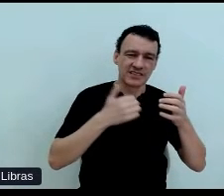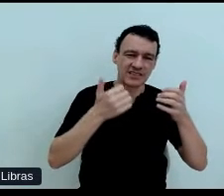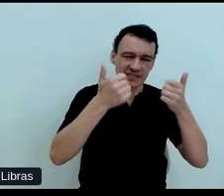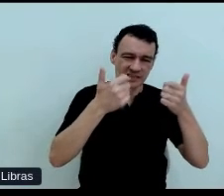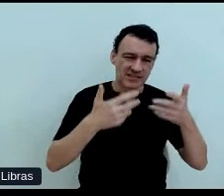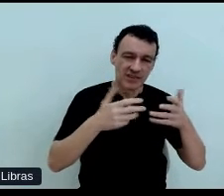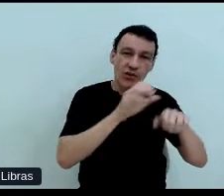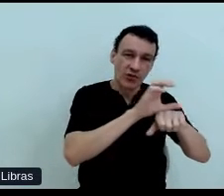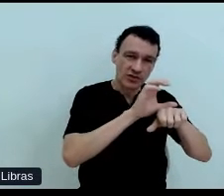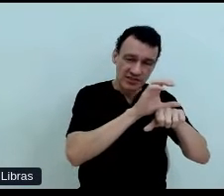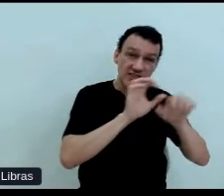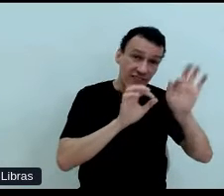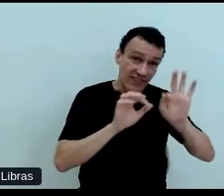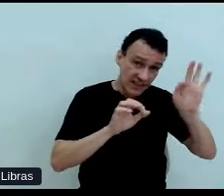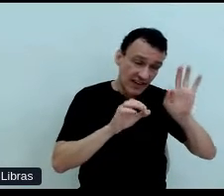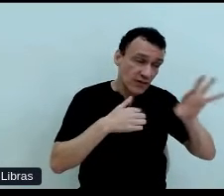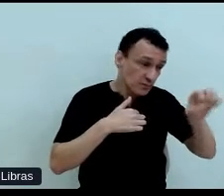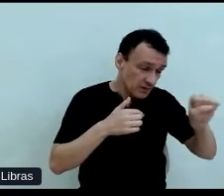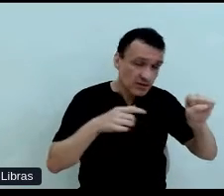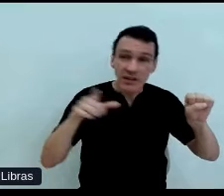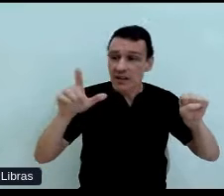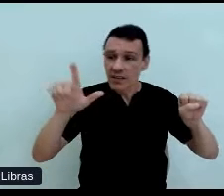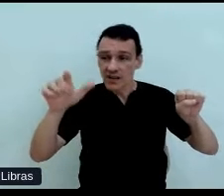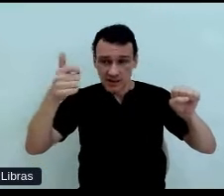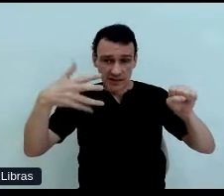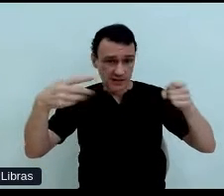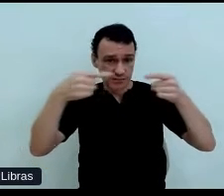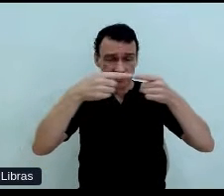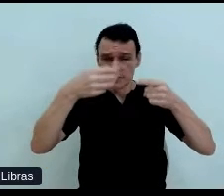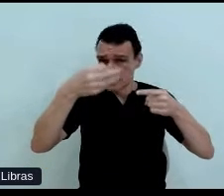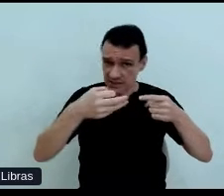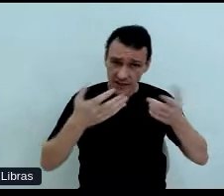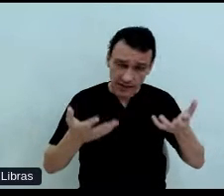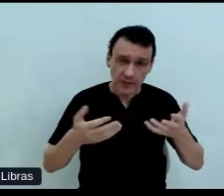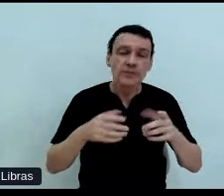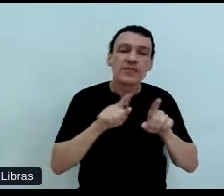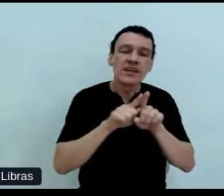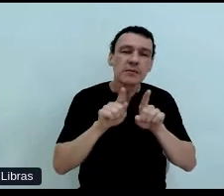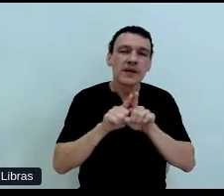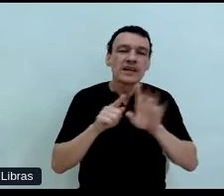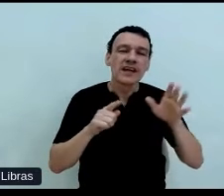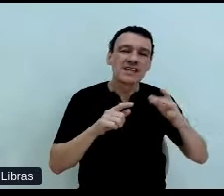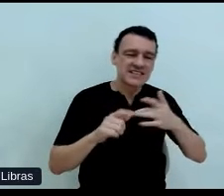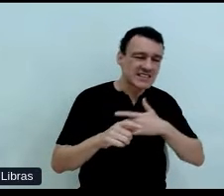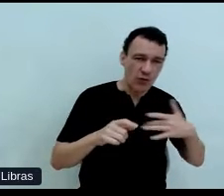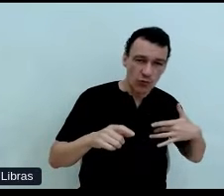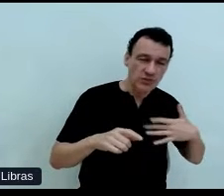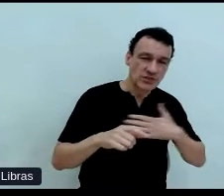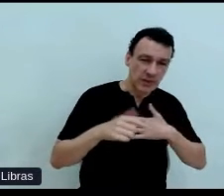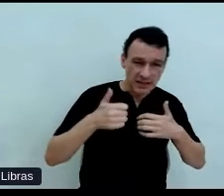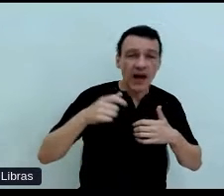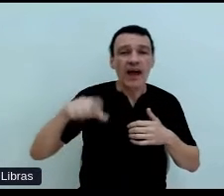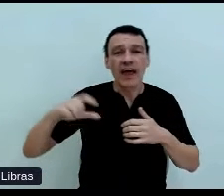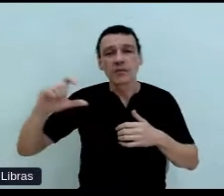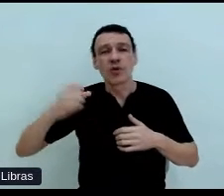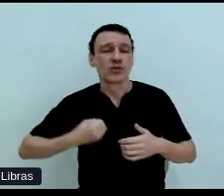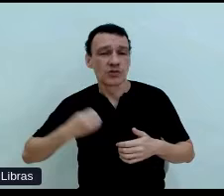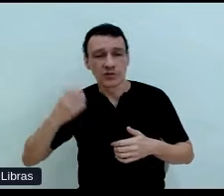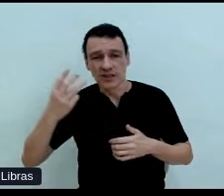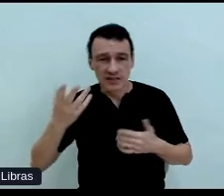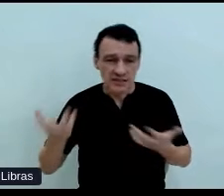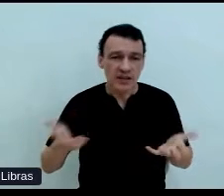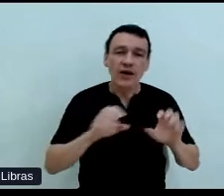da Constituição Federal, assim como saúde e bem-estar, que é o ponto 3º, educação de qualidade,